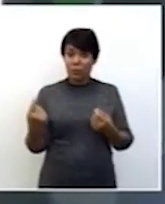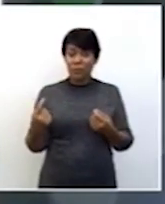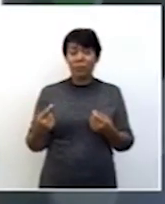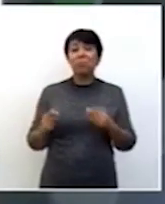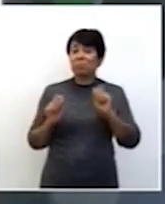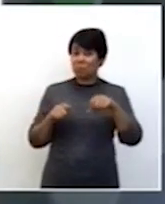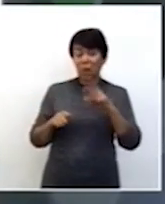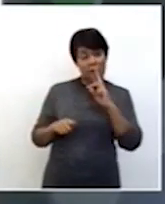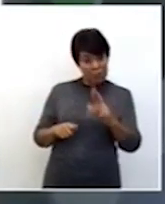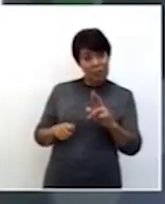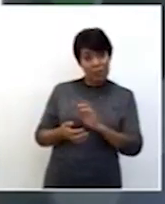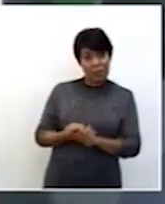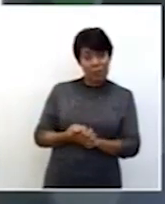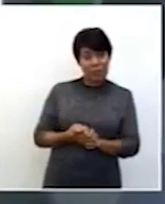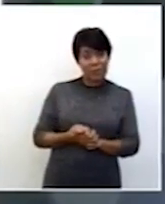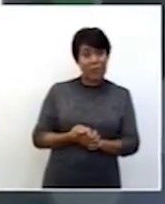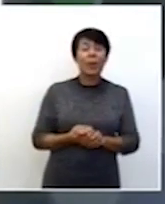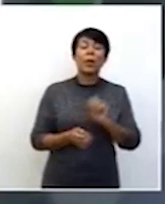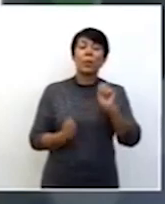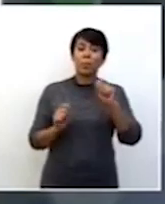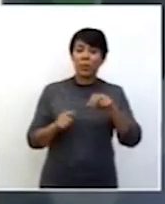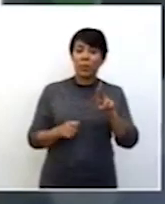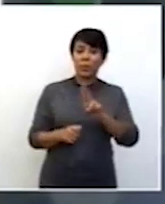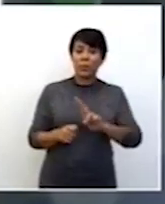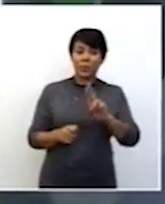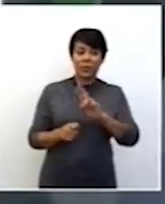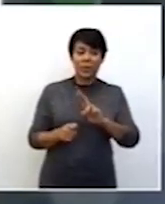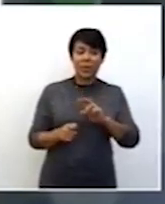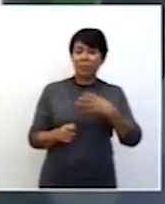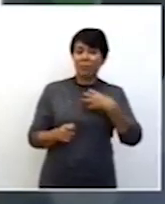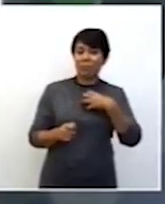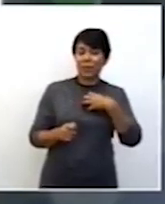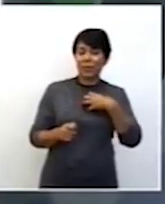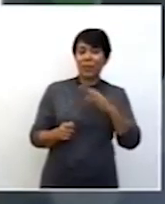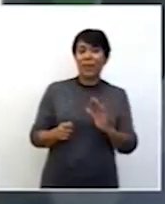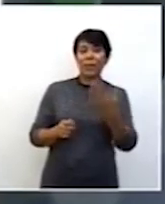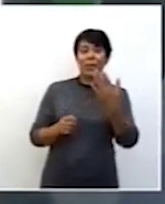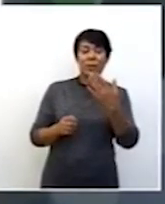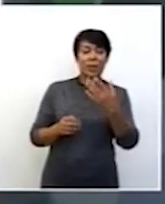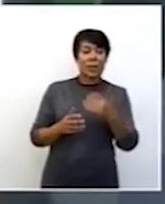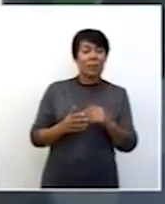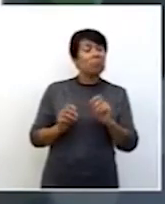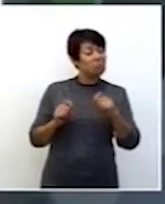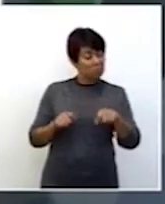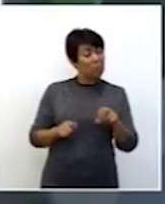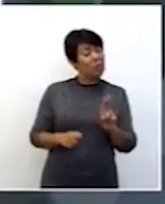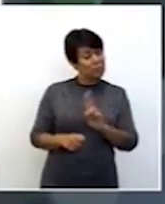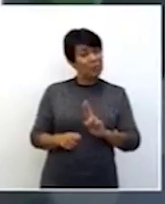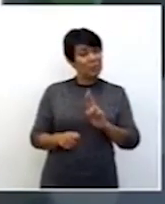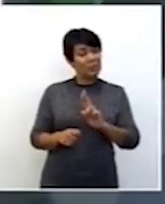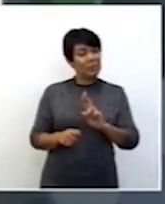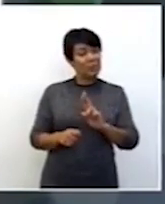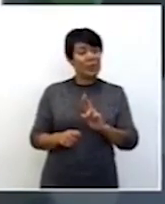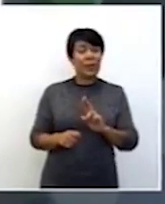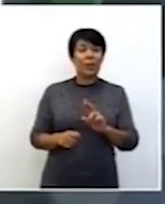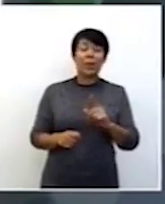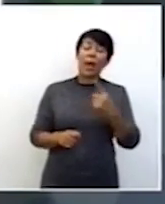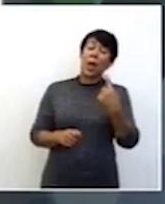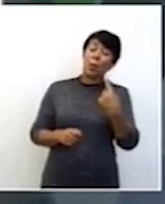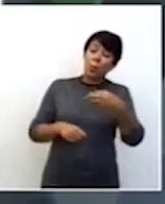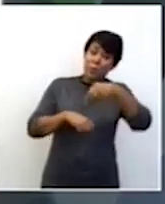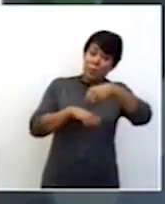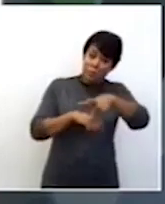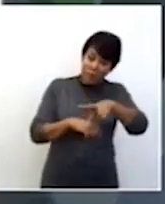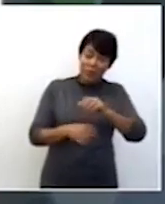ser a resposta. Vocês podem utilizar essa ferramenta para não ter que resolver essa potência. Então, é um dos